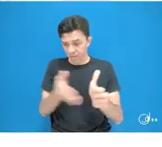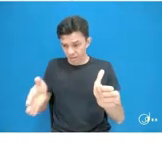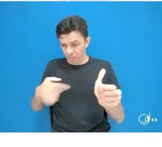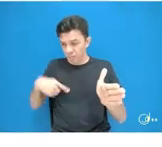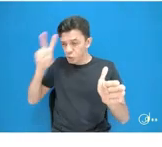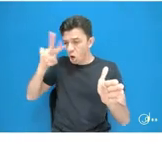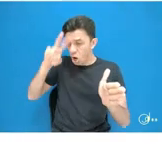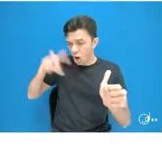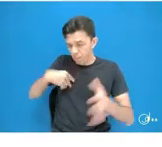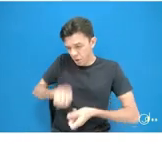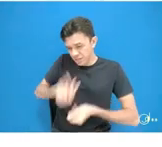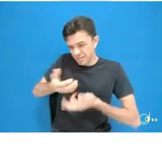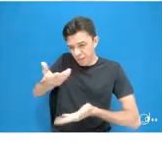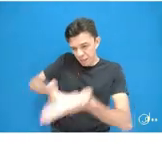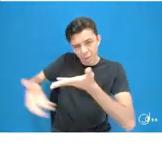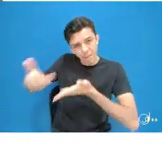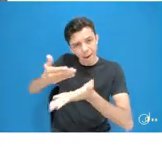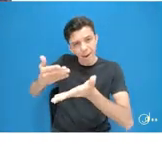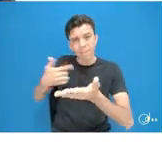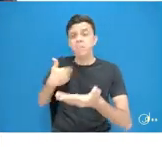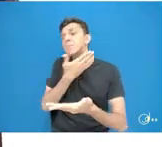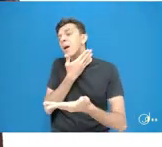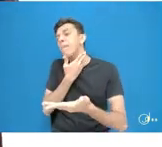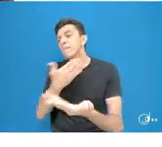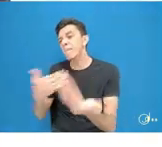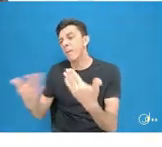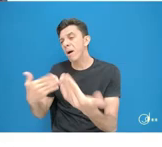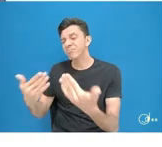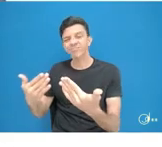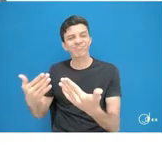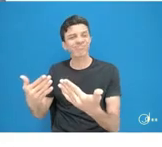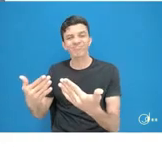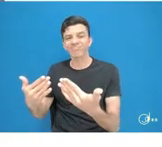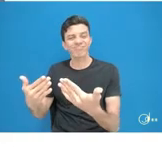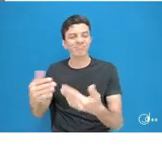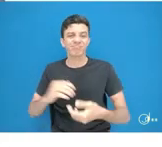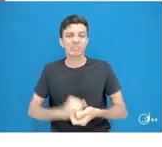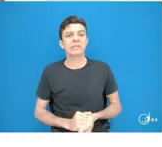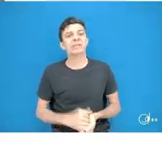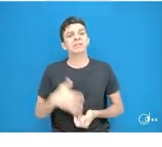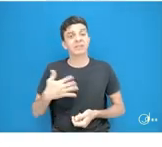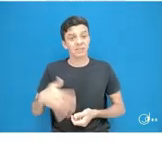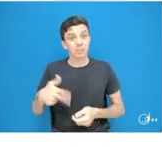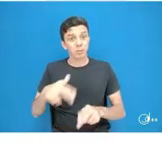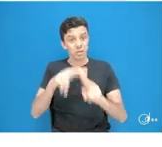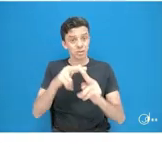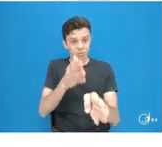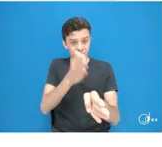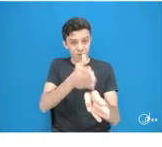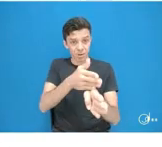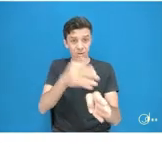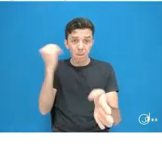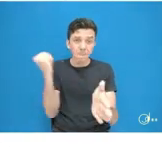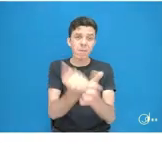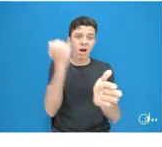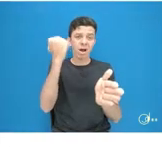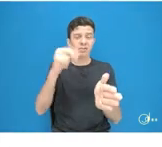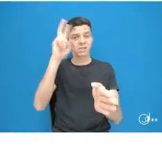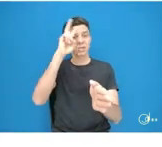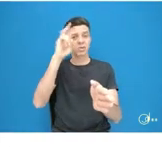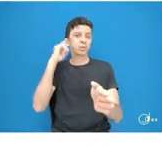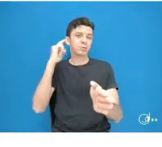mais eram compartilhadas nas festas, encontros ou em rodas de bate-papo de surdos. Com certeza, este marco